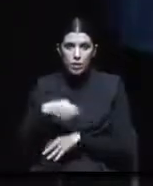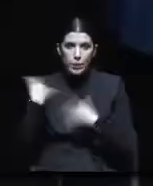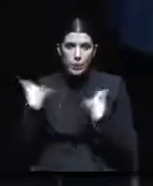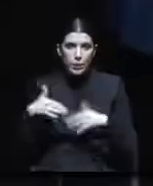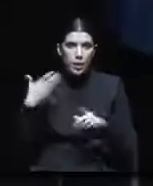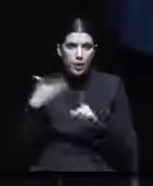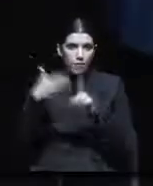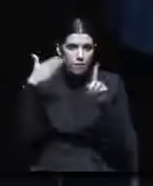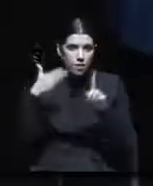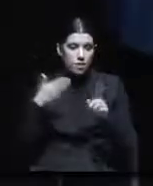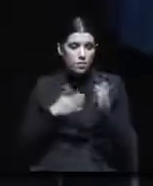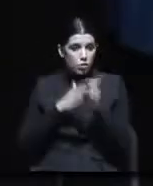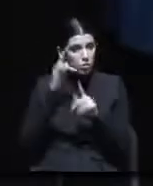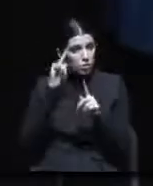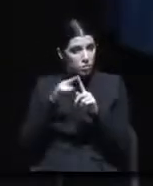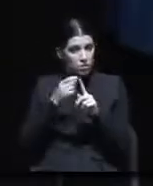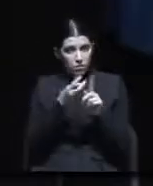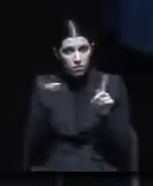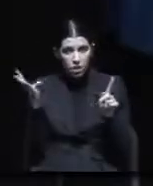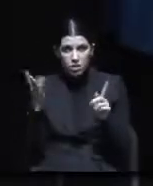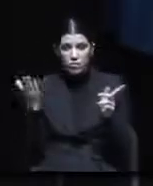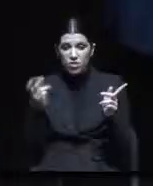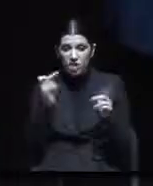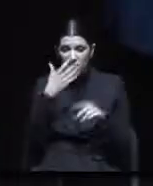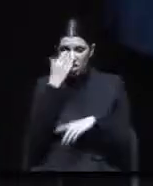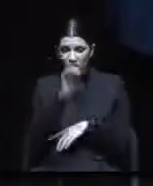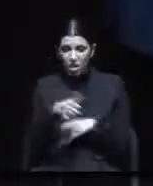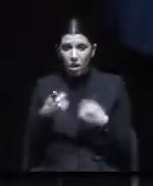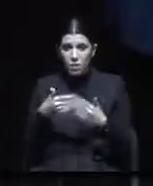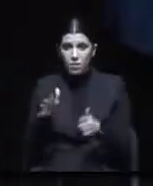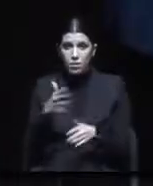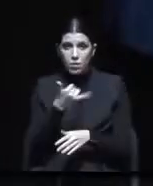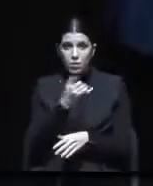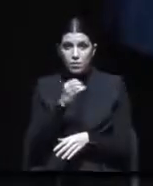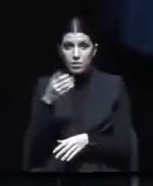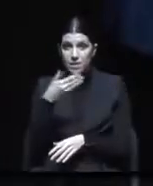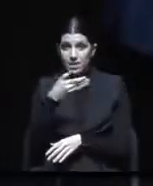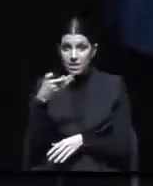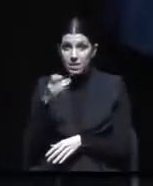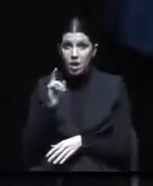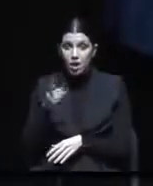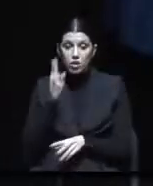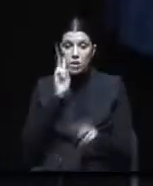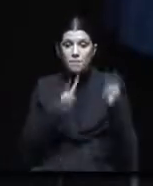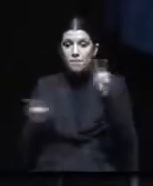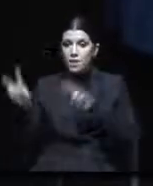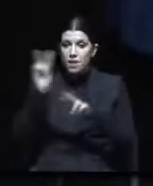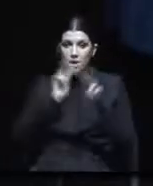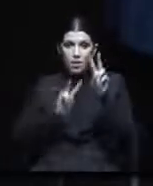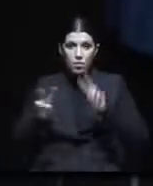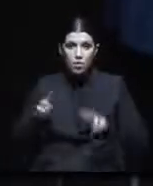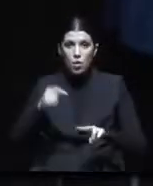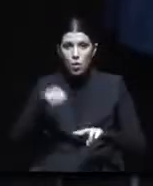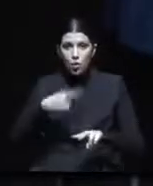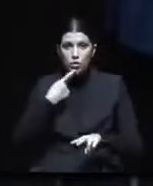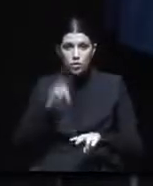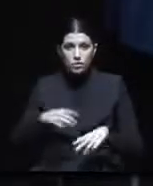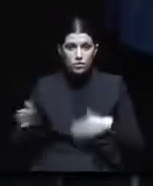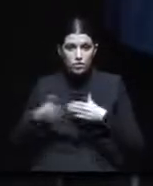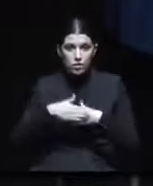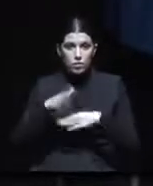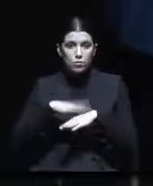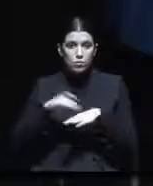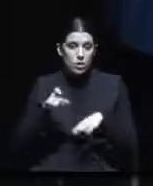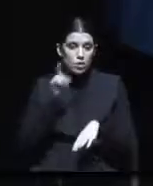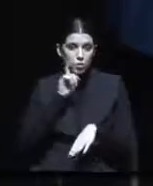vários usos e depois de alguns anos votado ao abandono, abriu em 2017 como mirador e que hoje está novamente fechado por questões